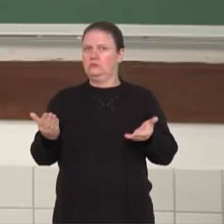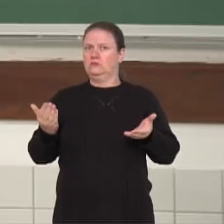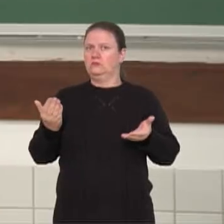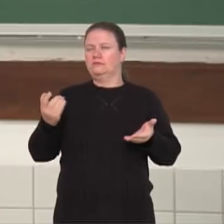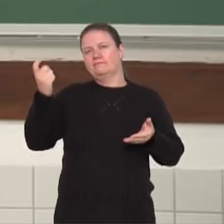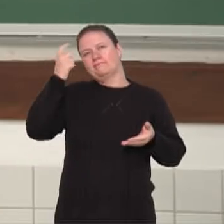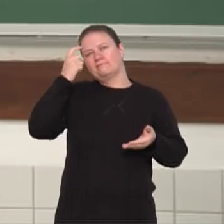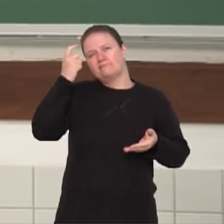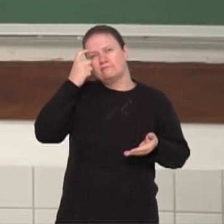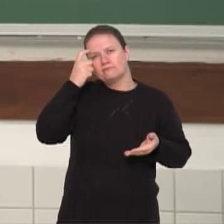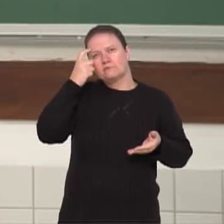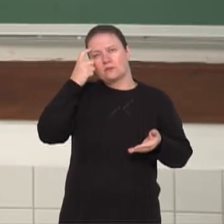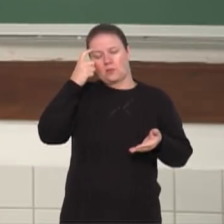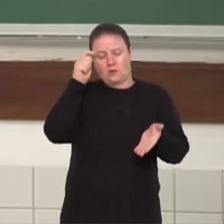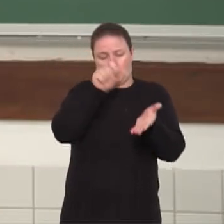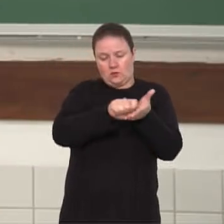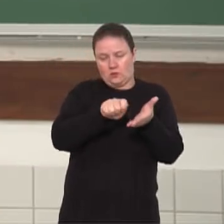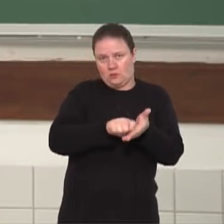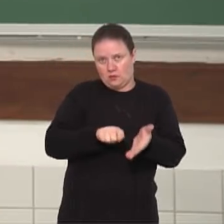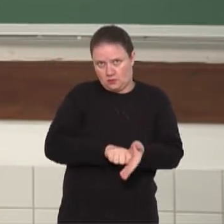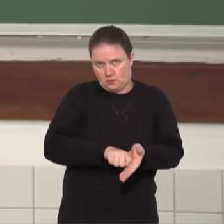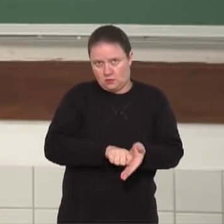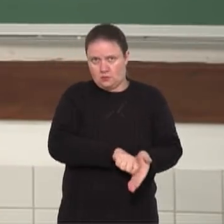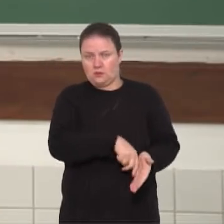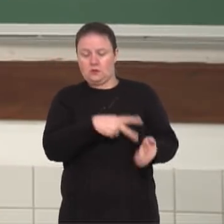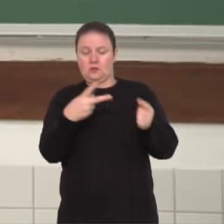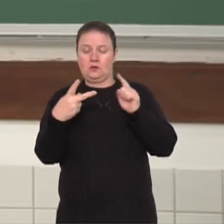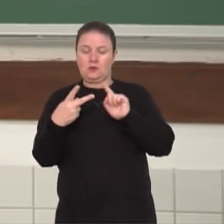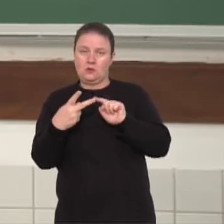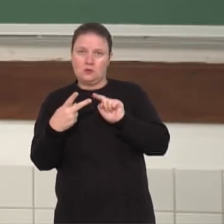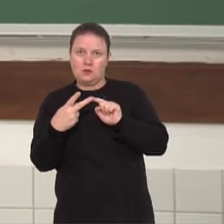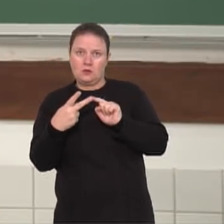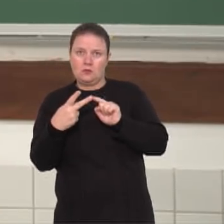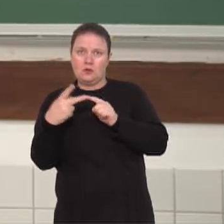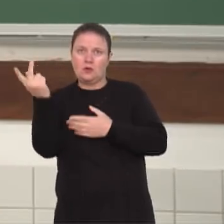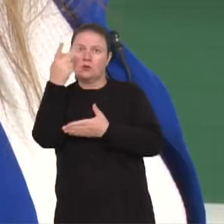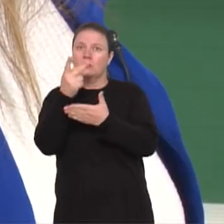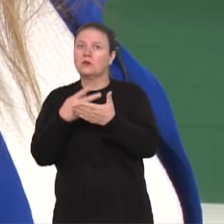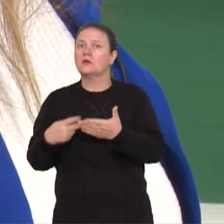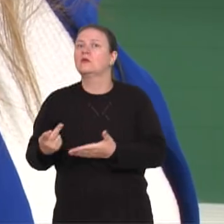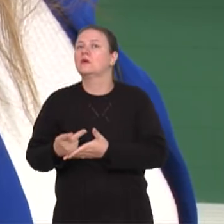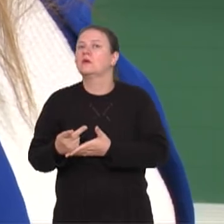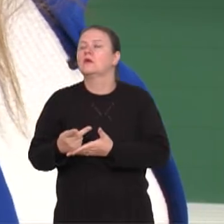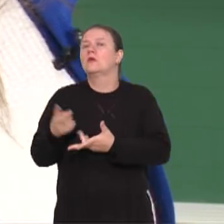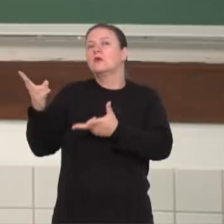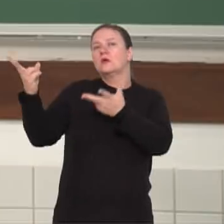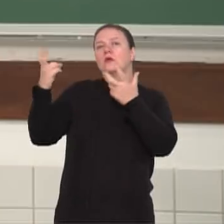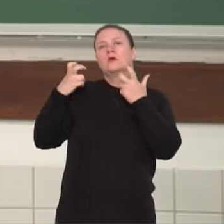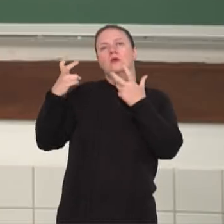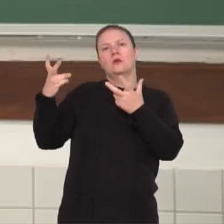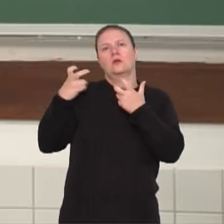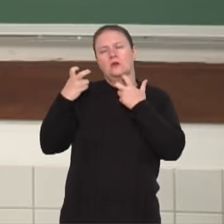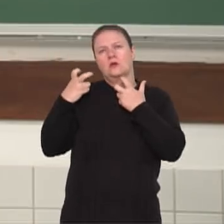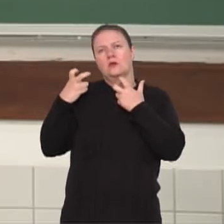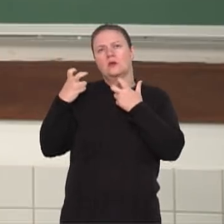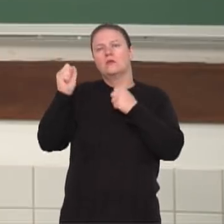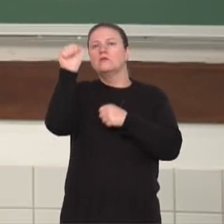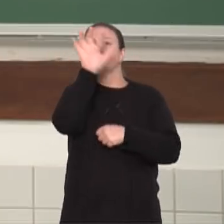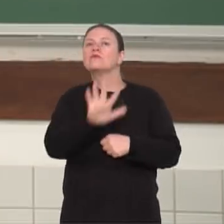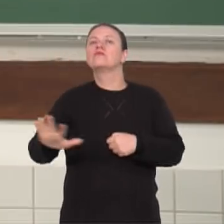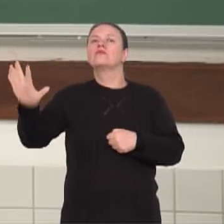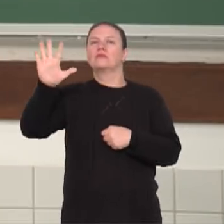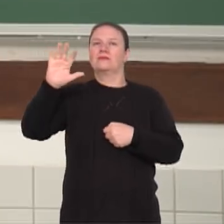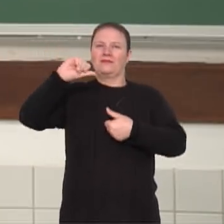lá nos elementos verbais e nos elementos não verbais. Percebam que ali a imagem do